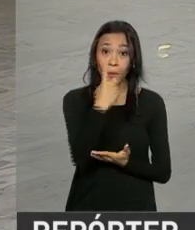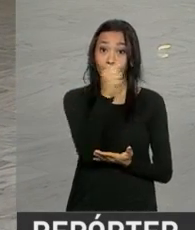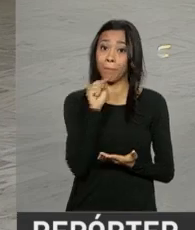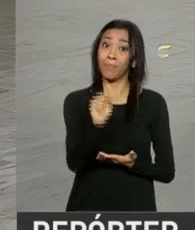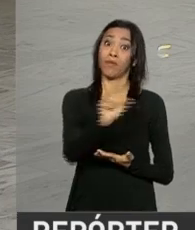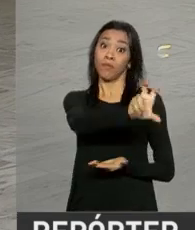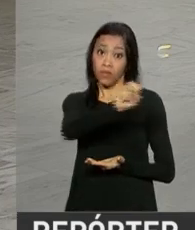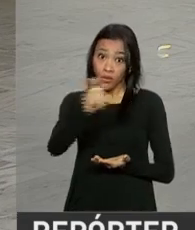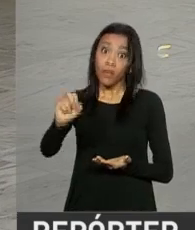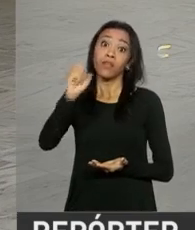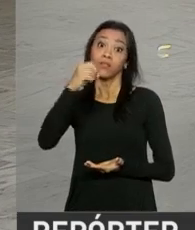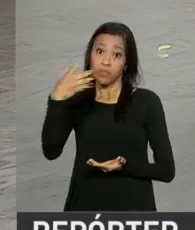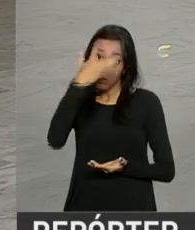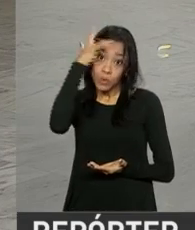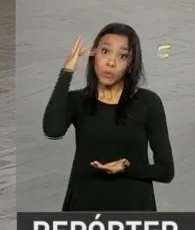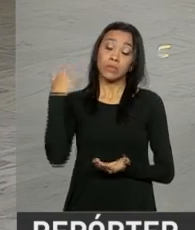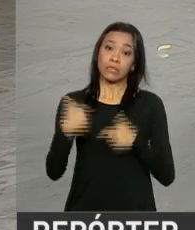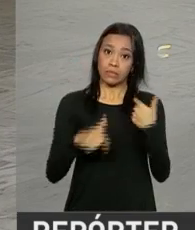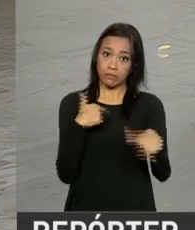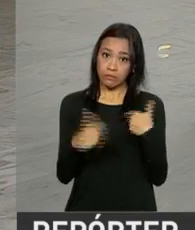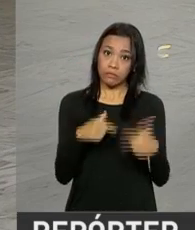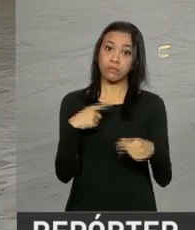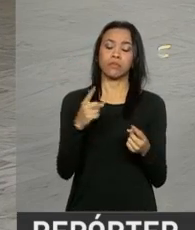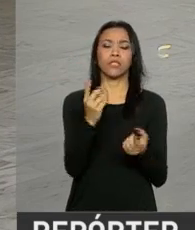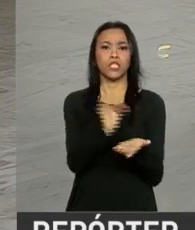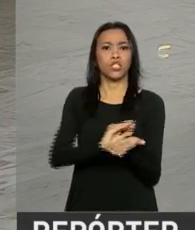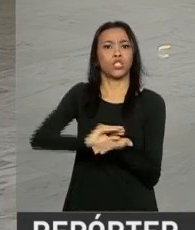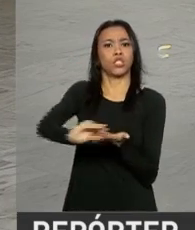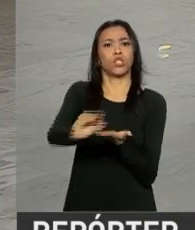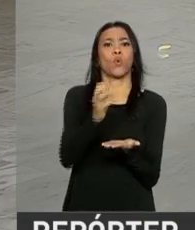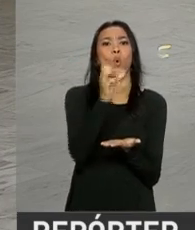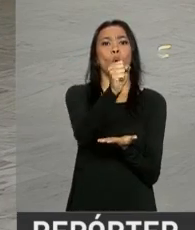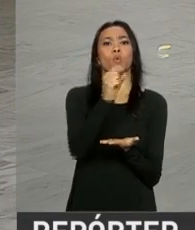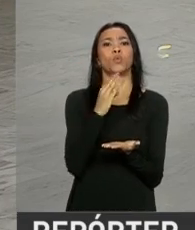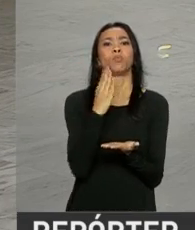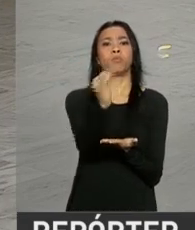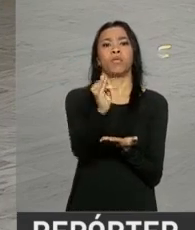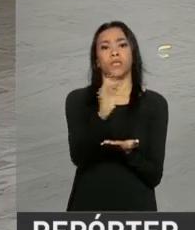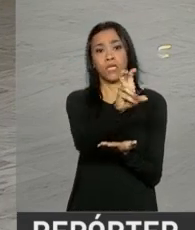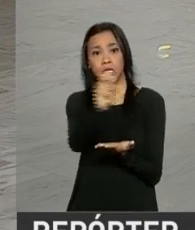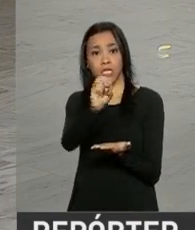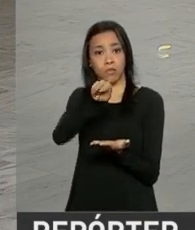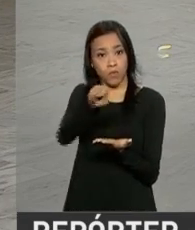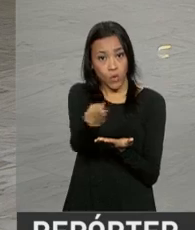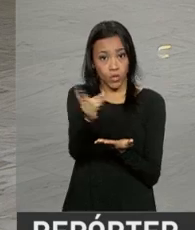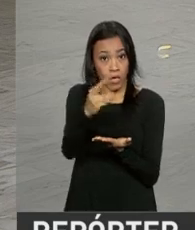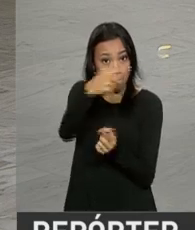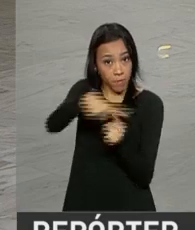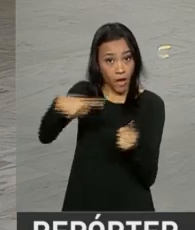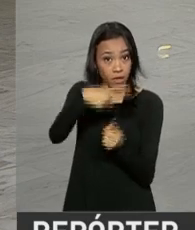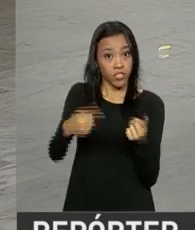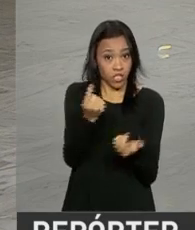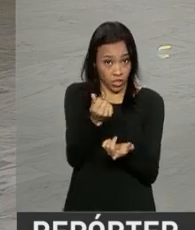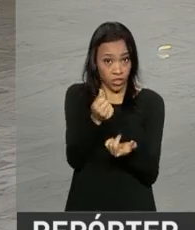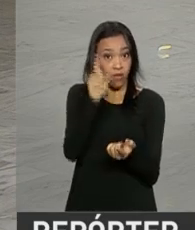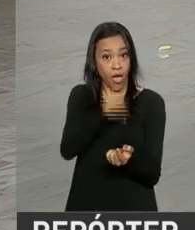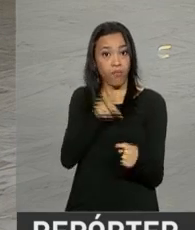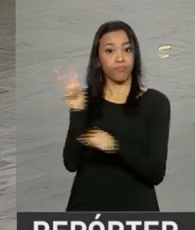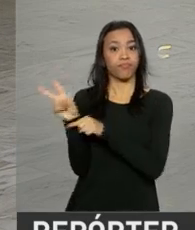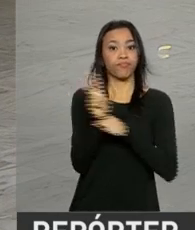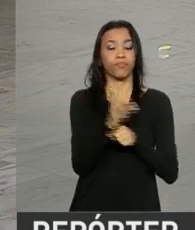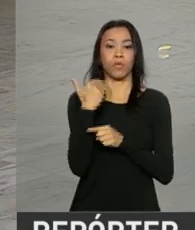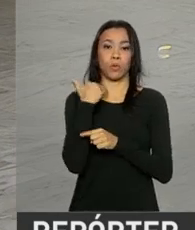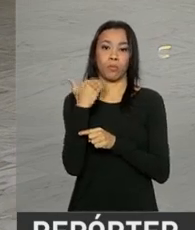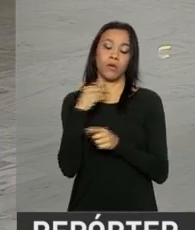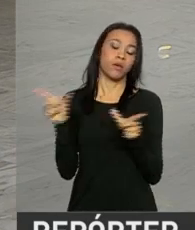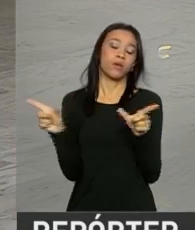novos trabalhadores e contou com investimentos de 8 bilhões e 500 milhões de reais. Parte desse recurso foi financiada pelo